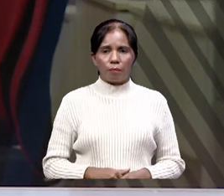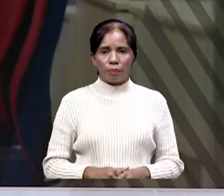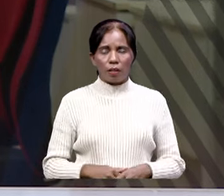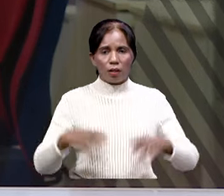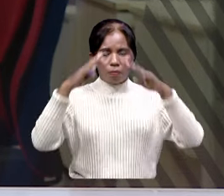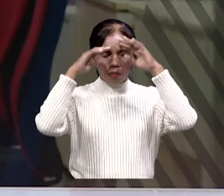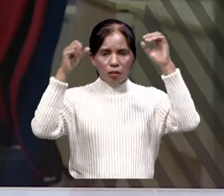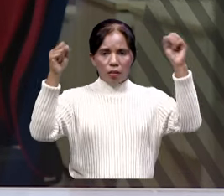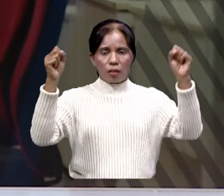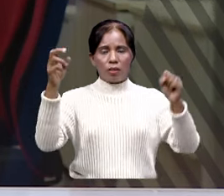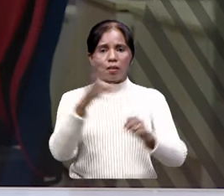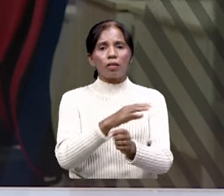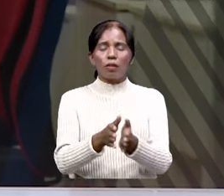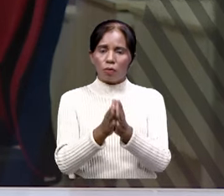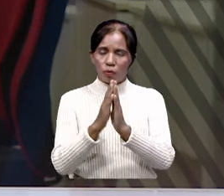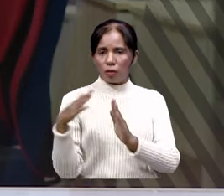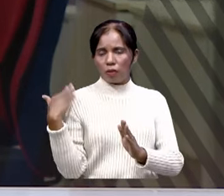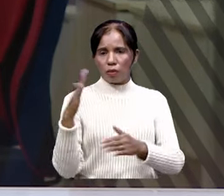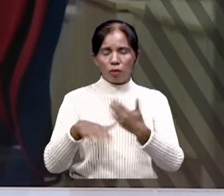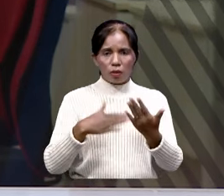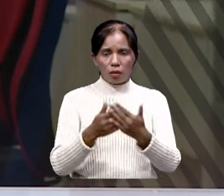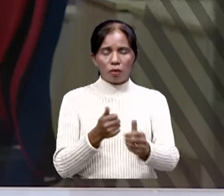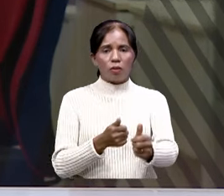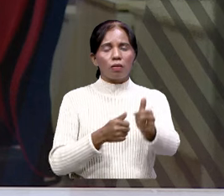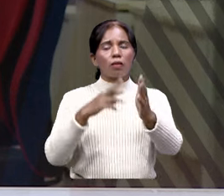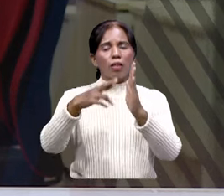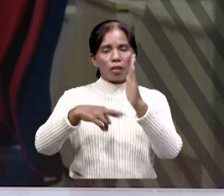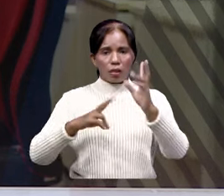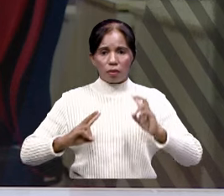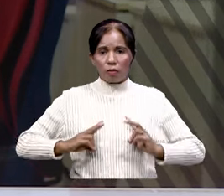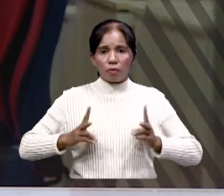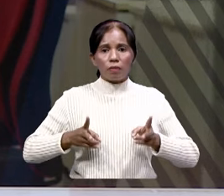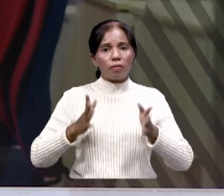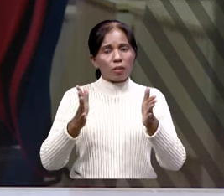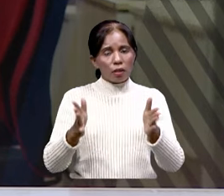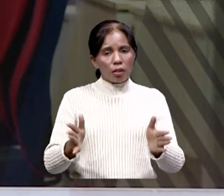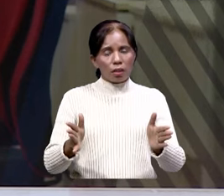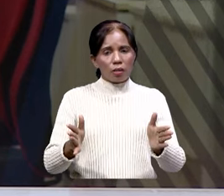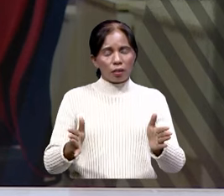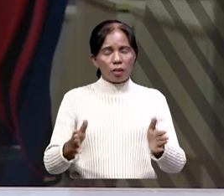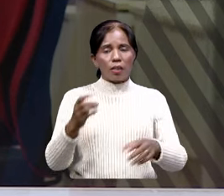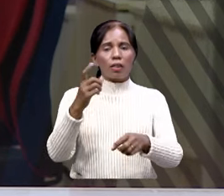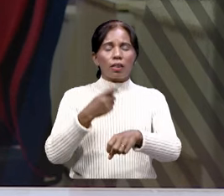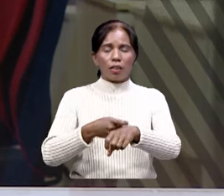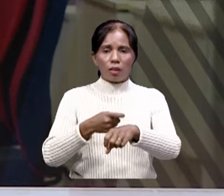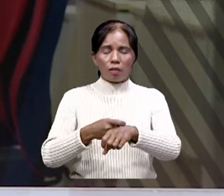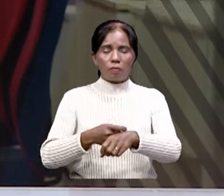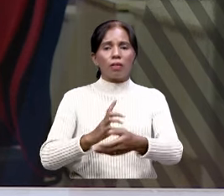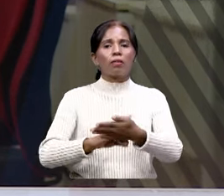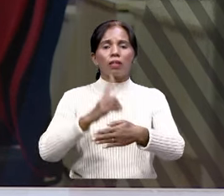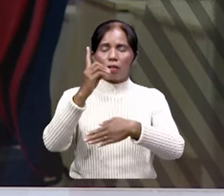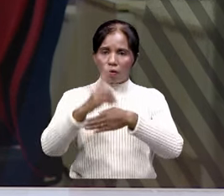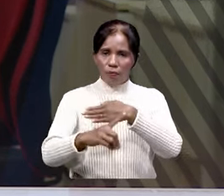Presidente Republika Khusus Juventude Sira atu banati tuir prinsipi veteranus niang ia tempo luta hudi desenvolve nasaun.